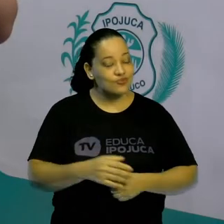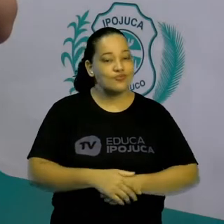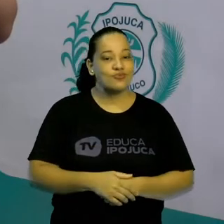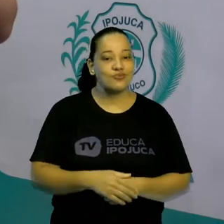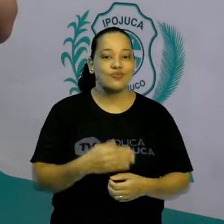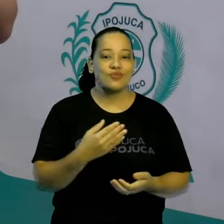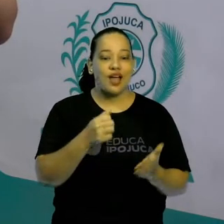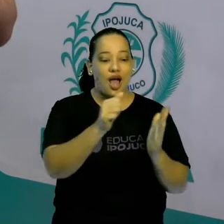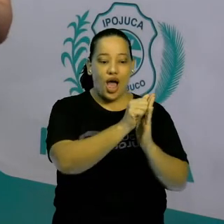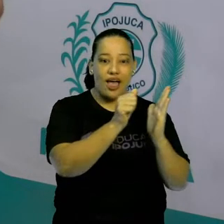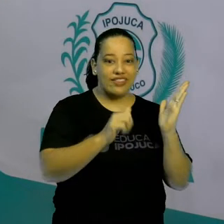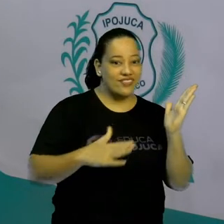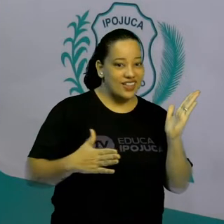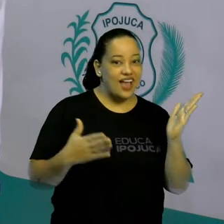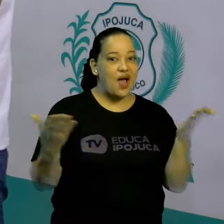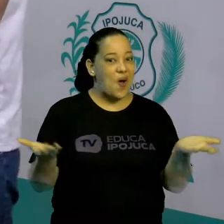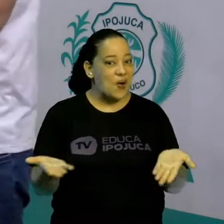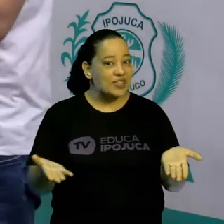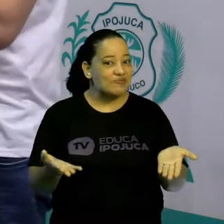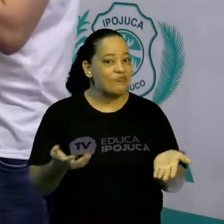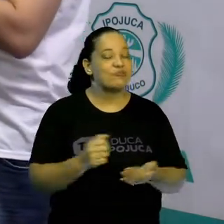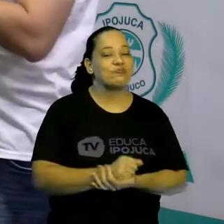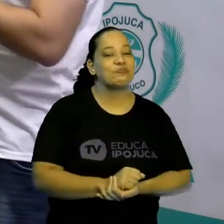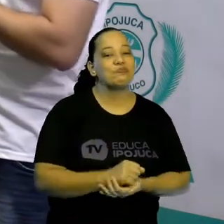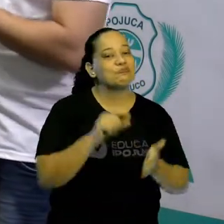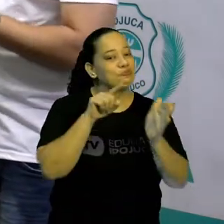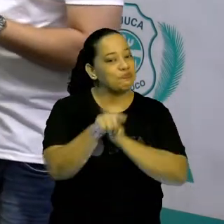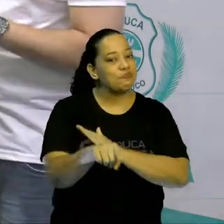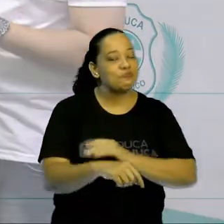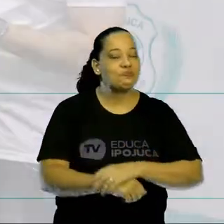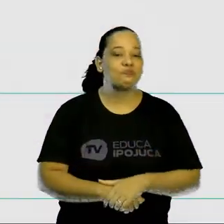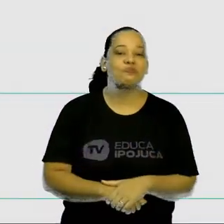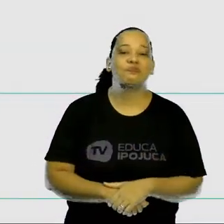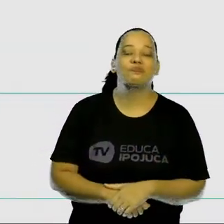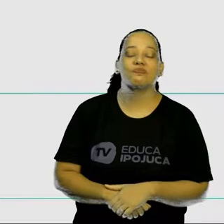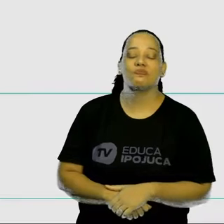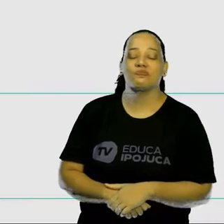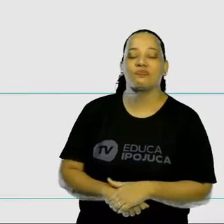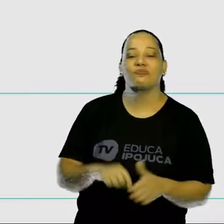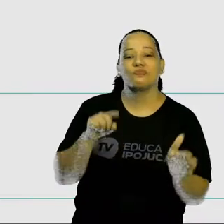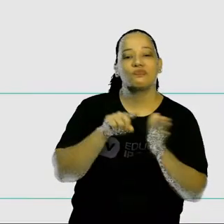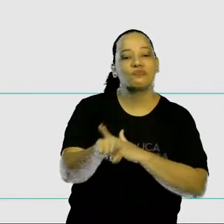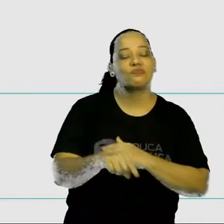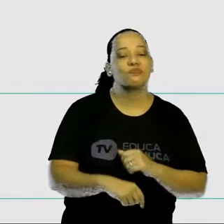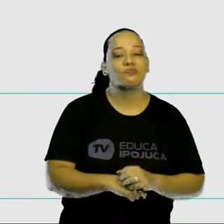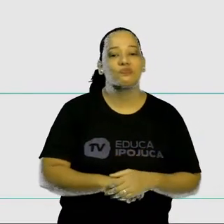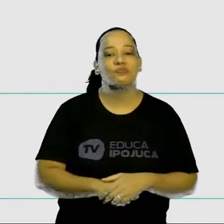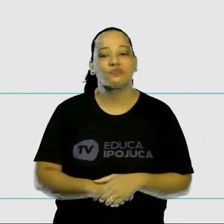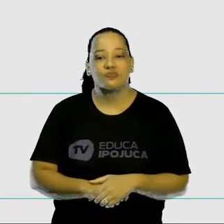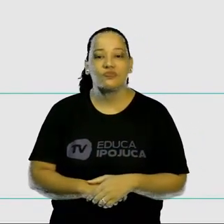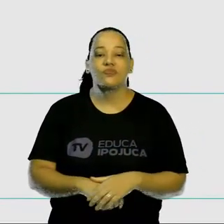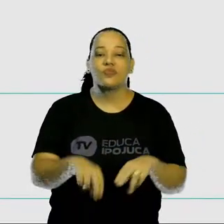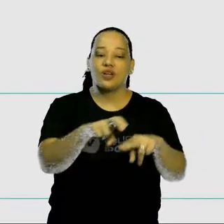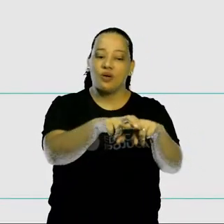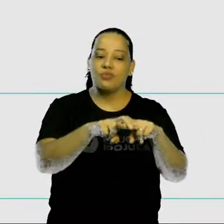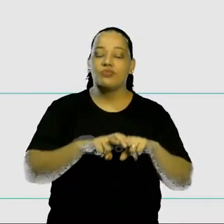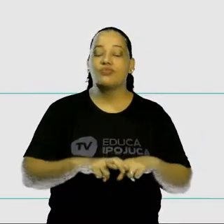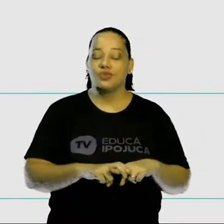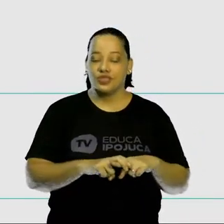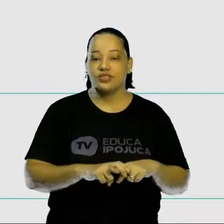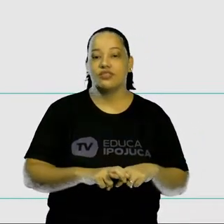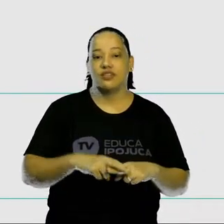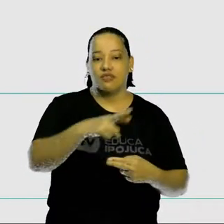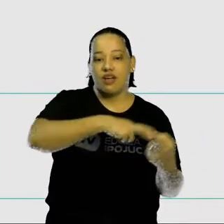Vamos para a atividade, então? Vamos lá. Atividade. Um dos motivos da Revolução Inglesa